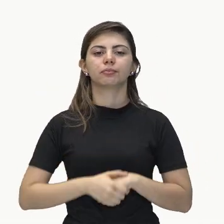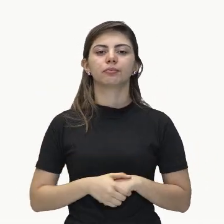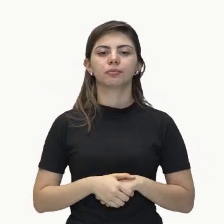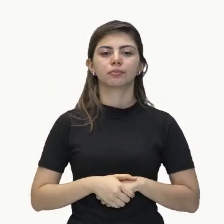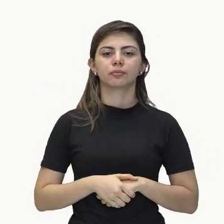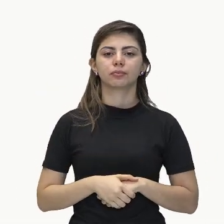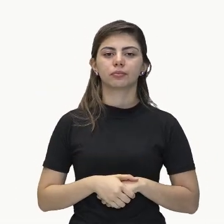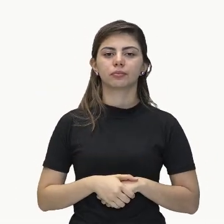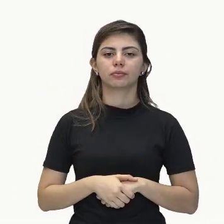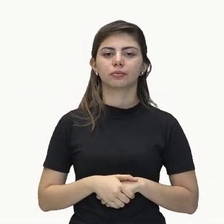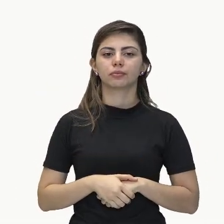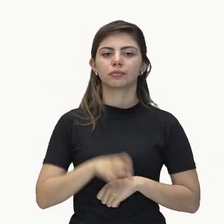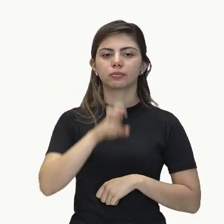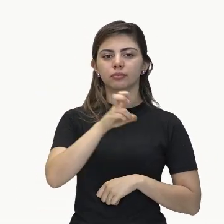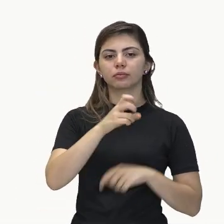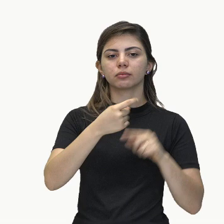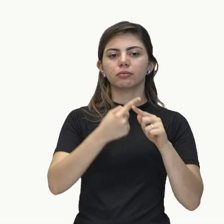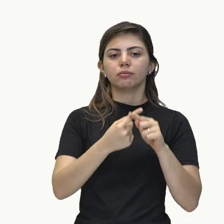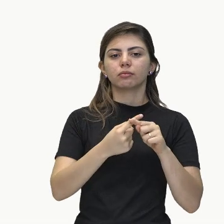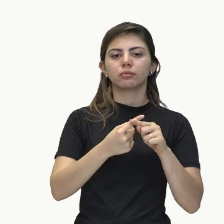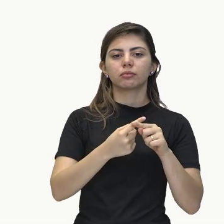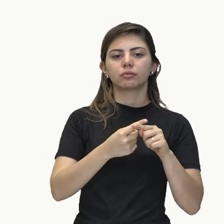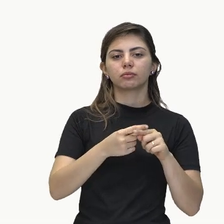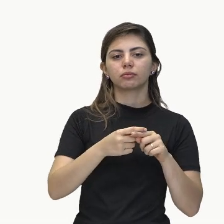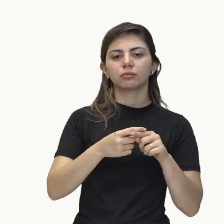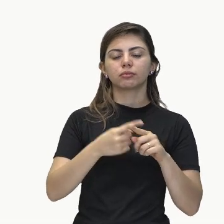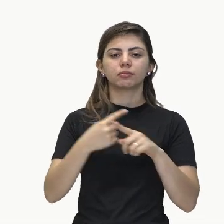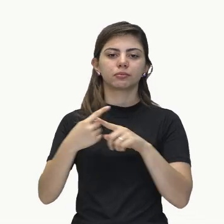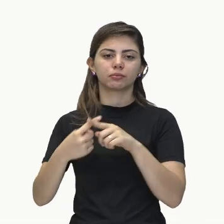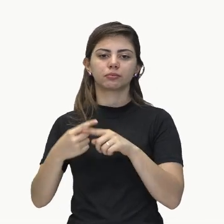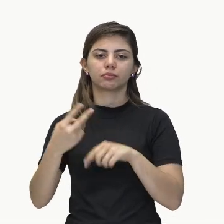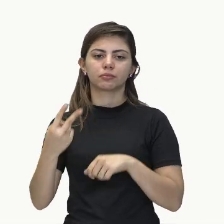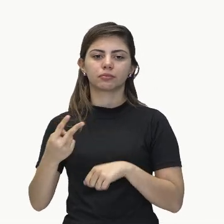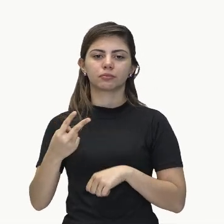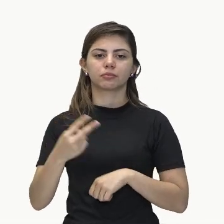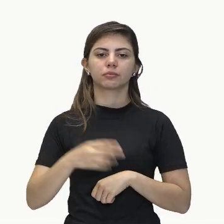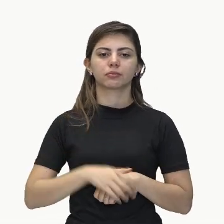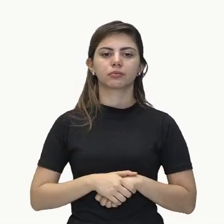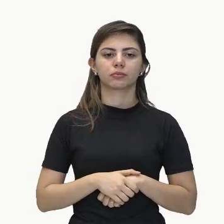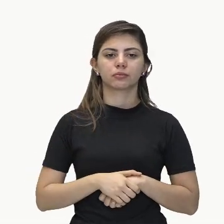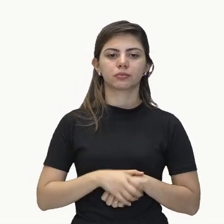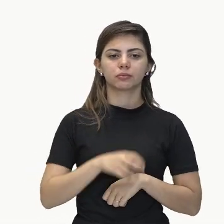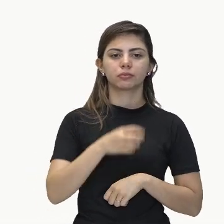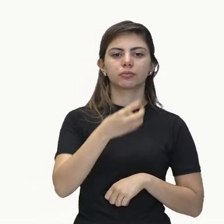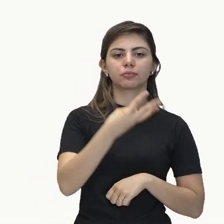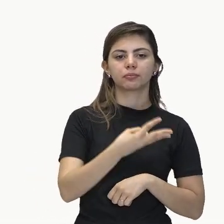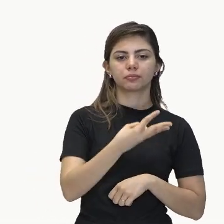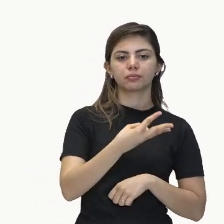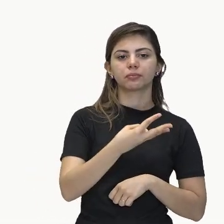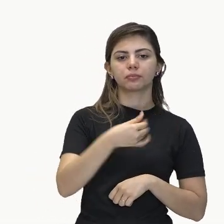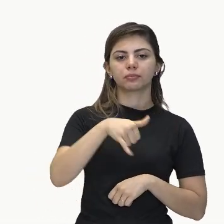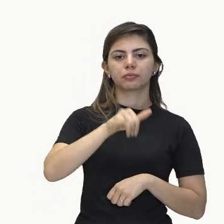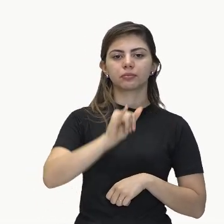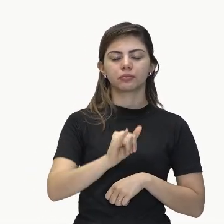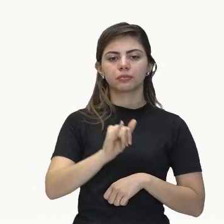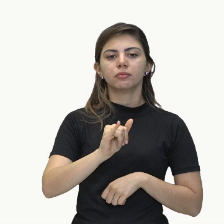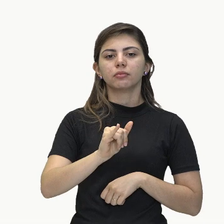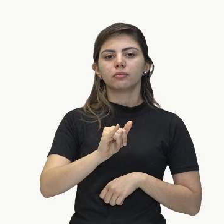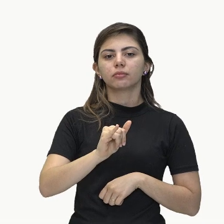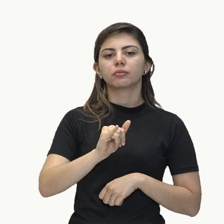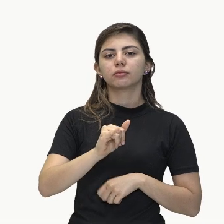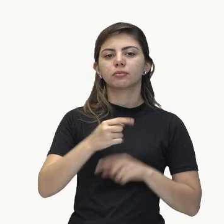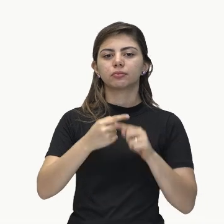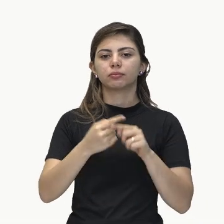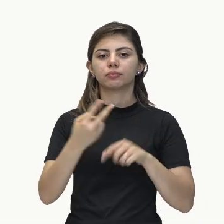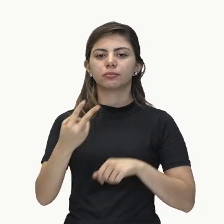ter 5x vezes 2, 10x, 3y vezes 2, 6y,